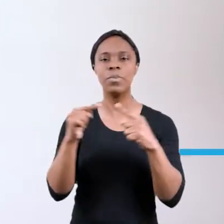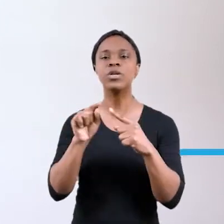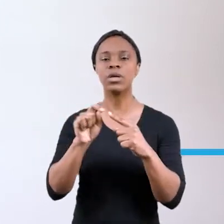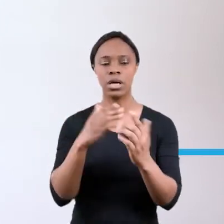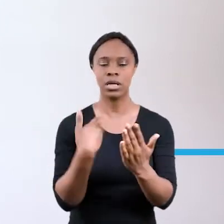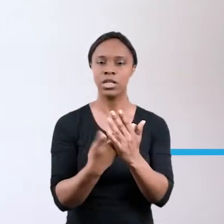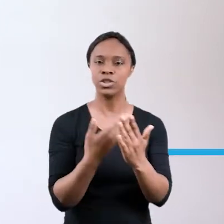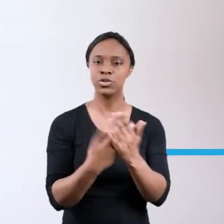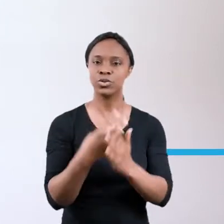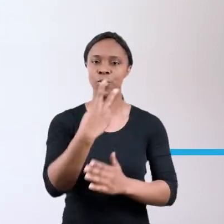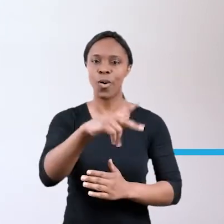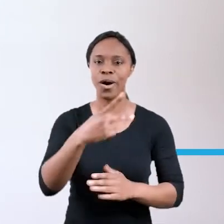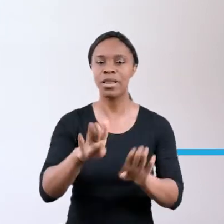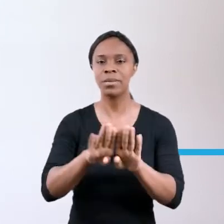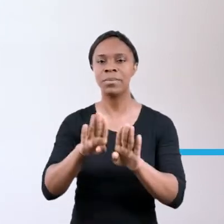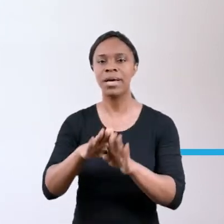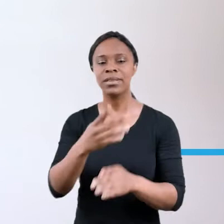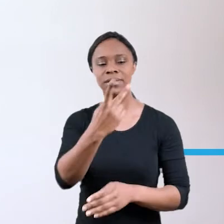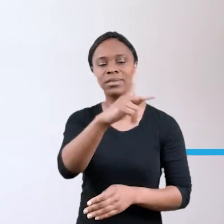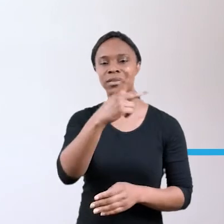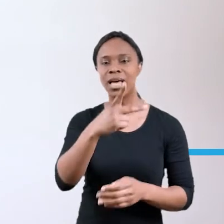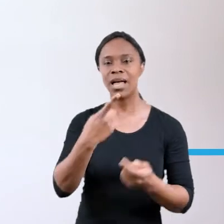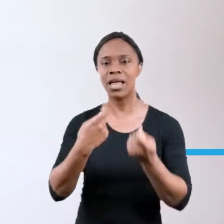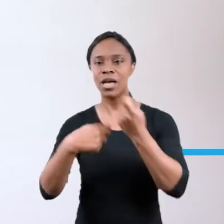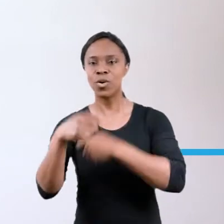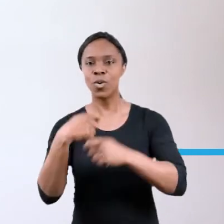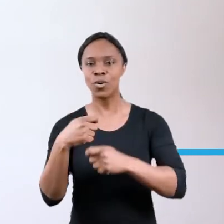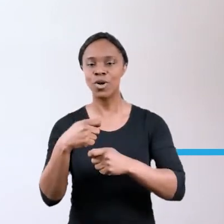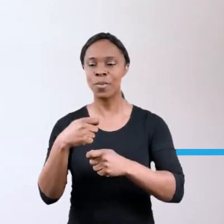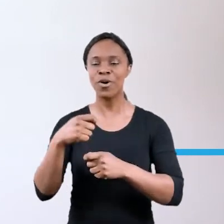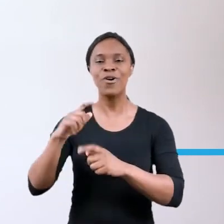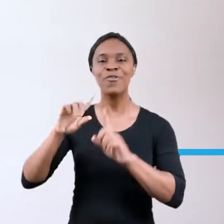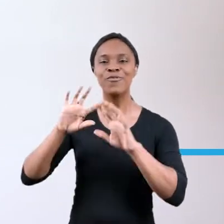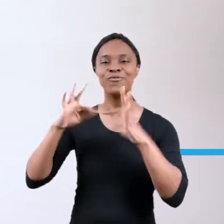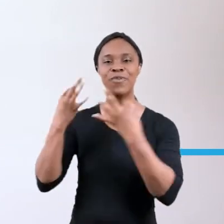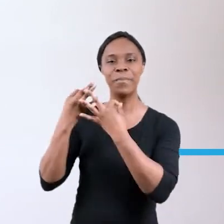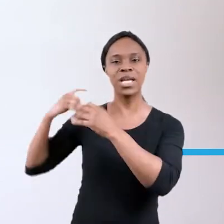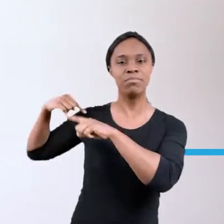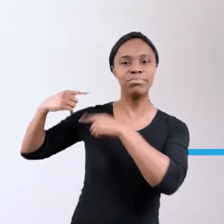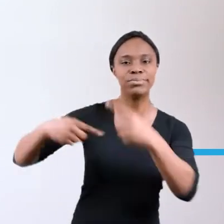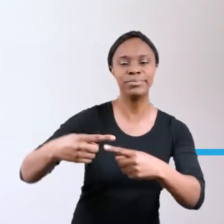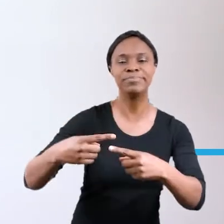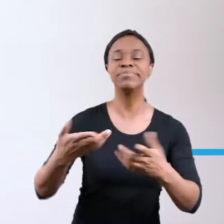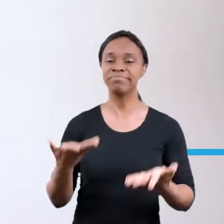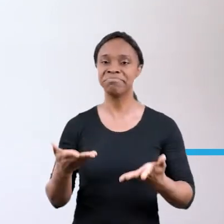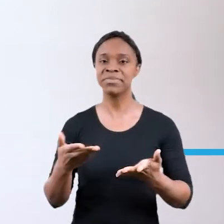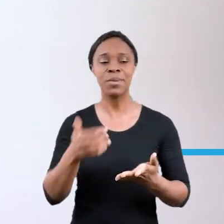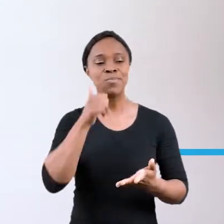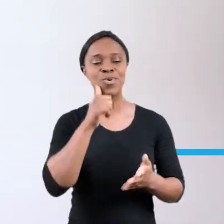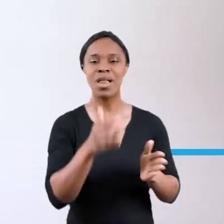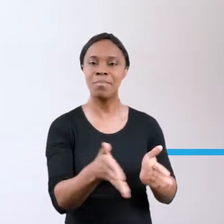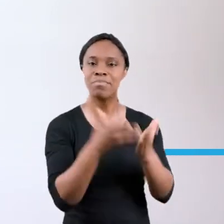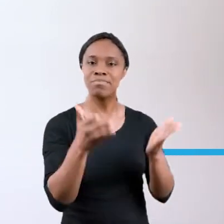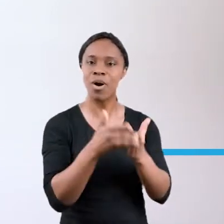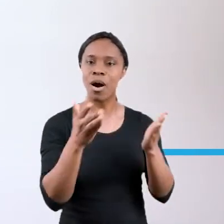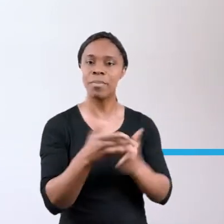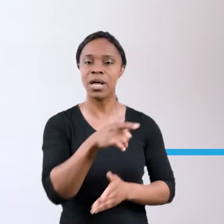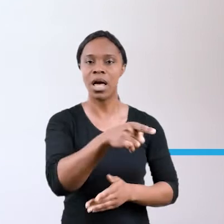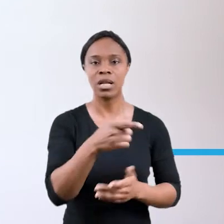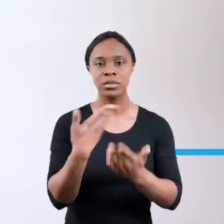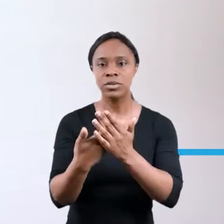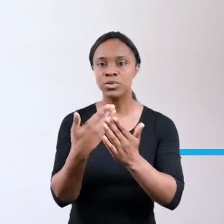escolaridade e o nível socioeconômico das famílias de origem. As mulheres em situação de pobreza e com menor